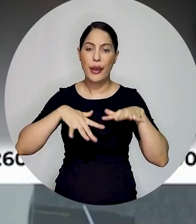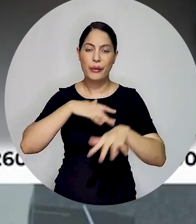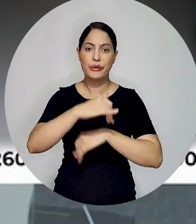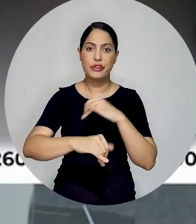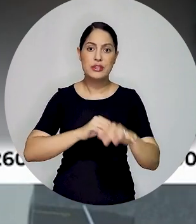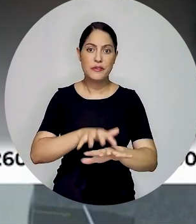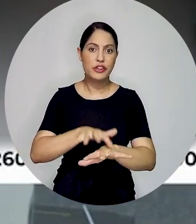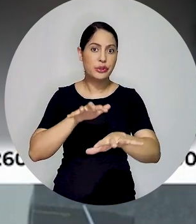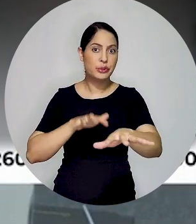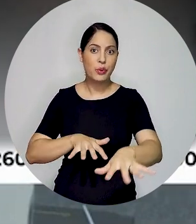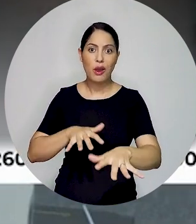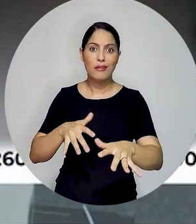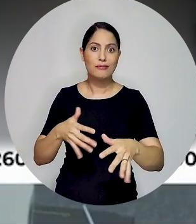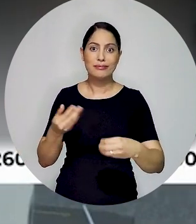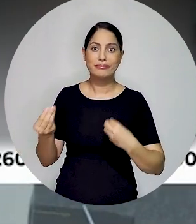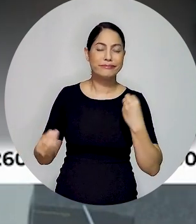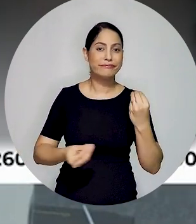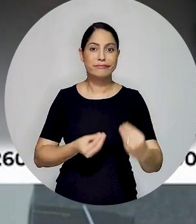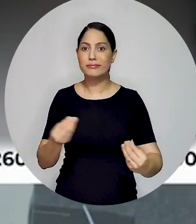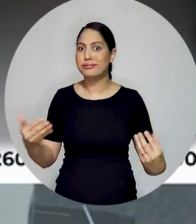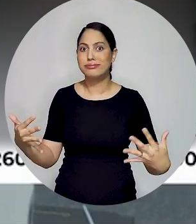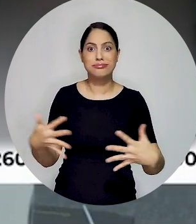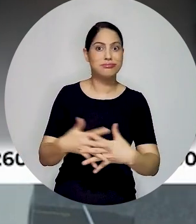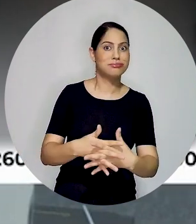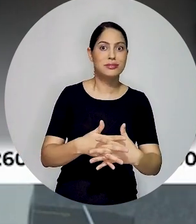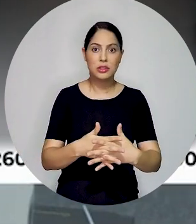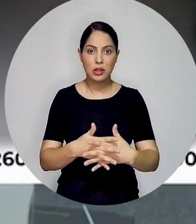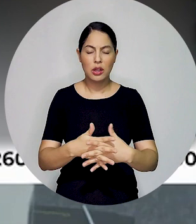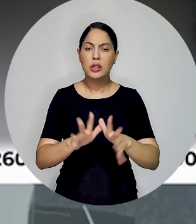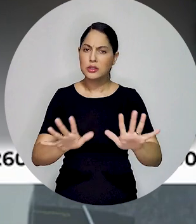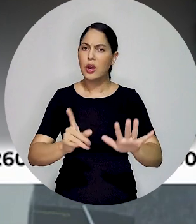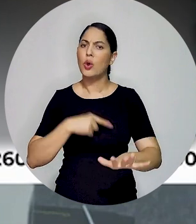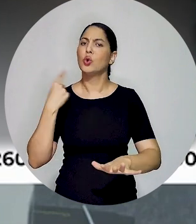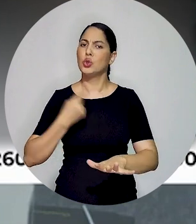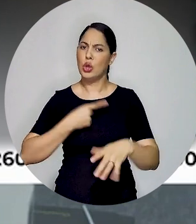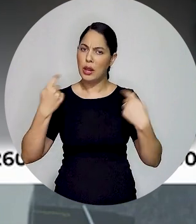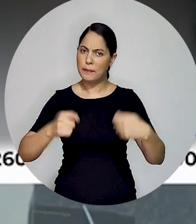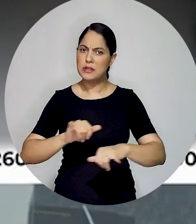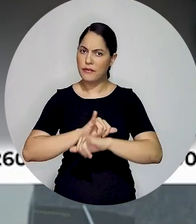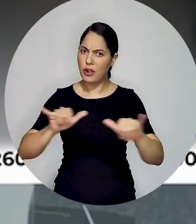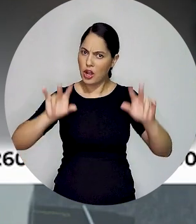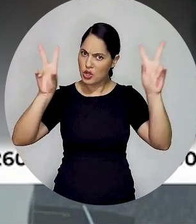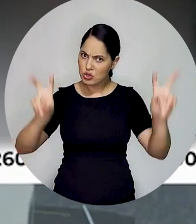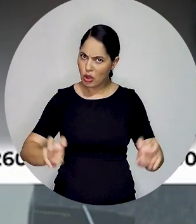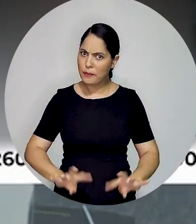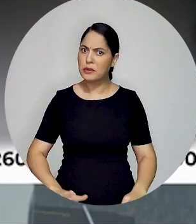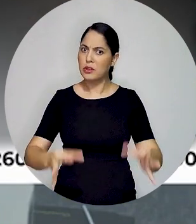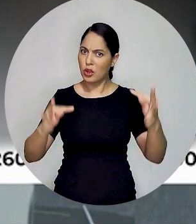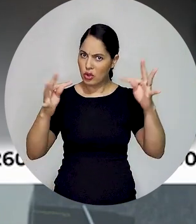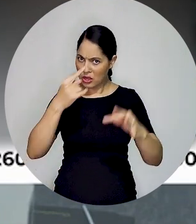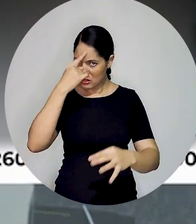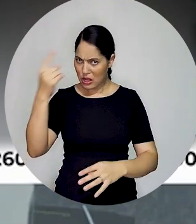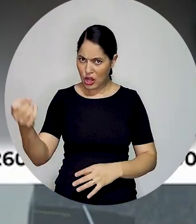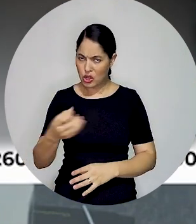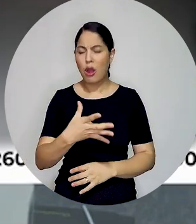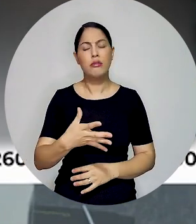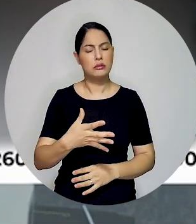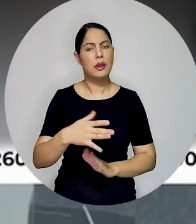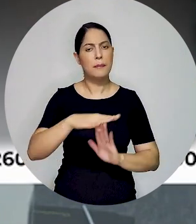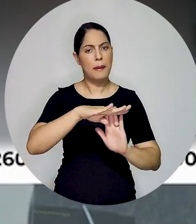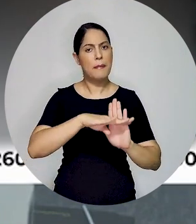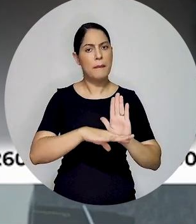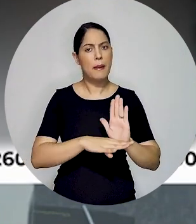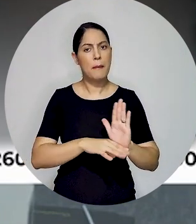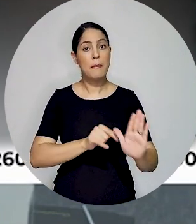ainda é um mundo muito longe da realidade brasileira, esse Brasil. Então, a gente tem que ter essa dimensão quando a gente trabalha